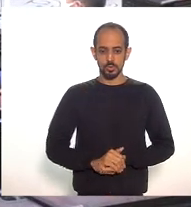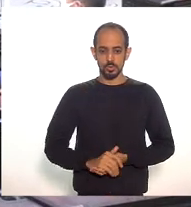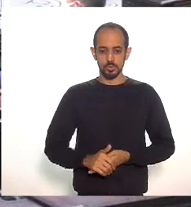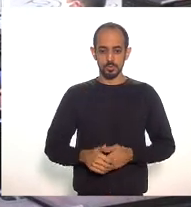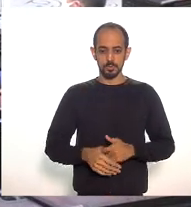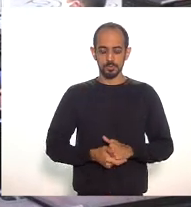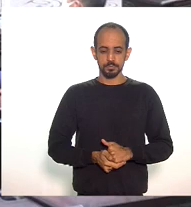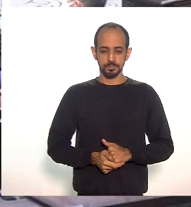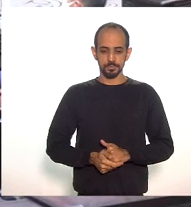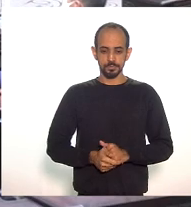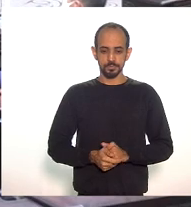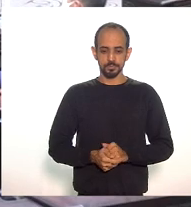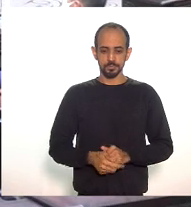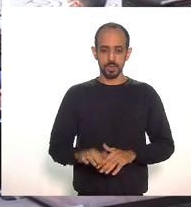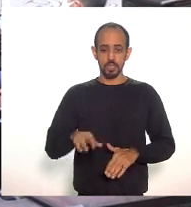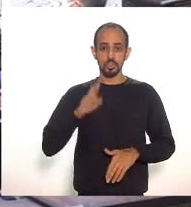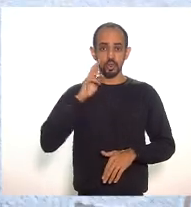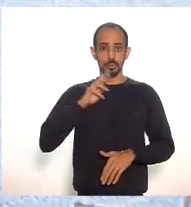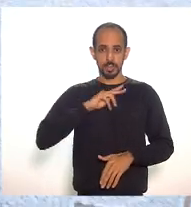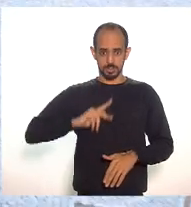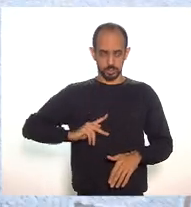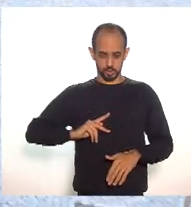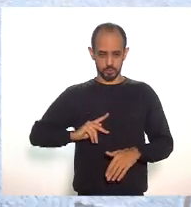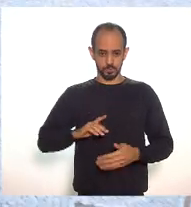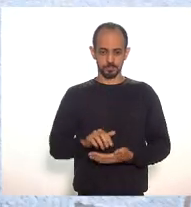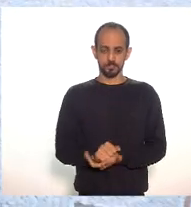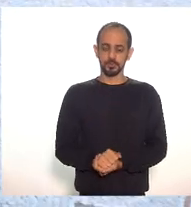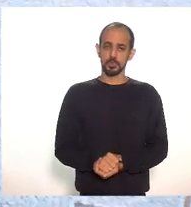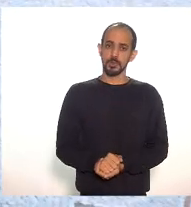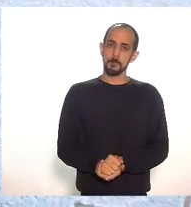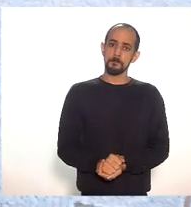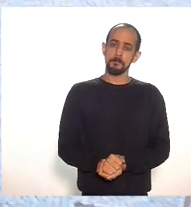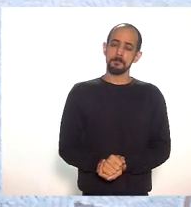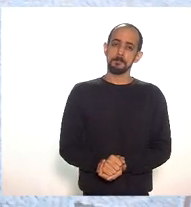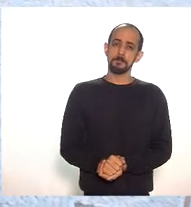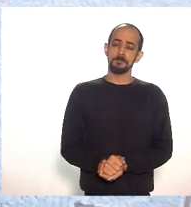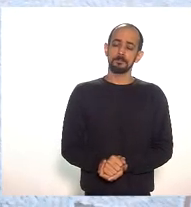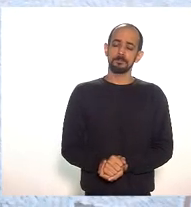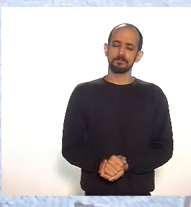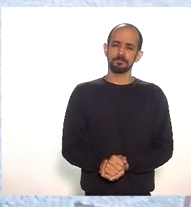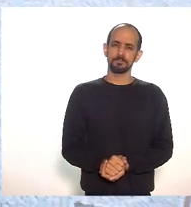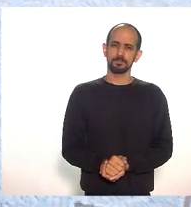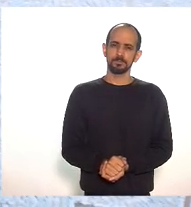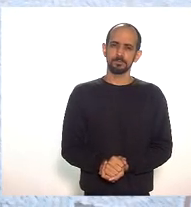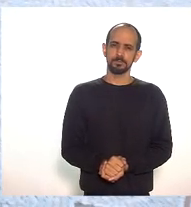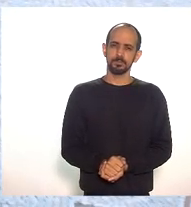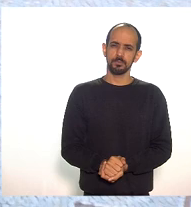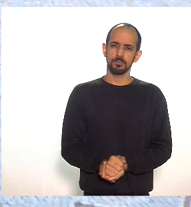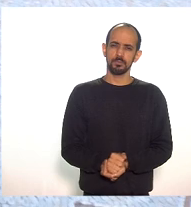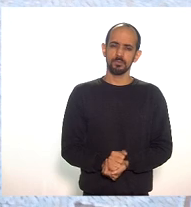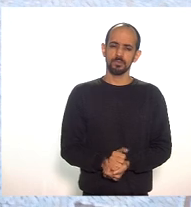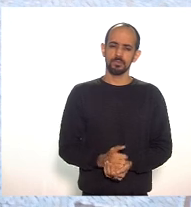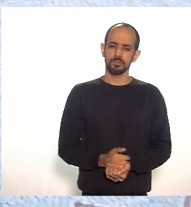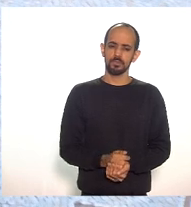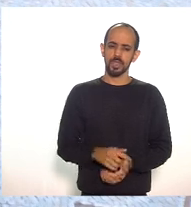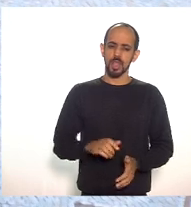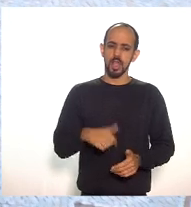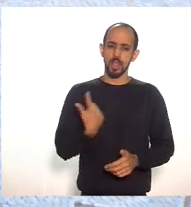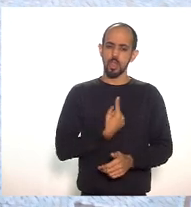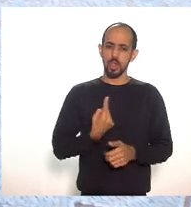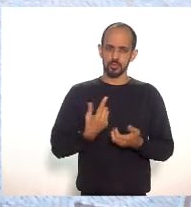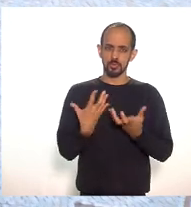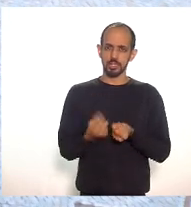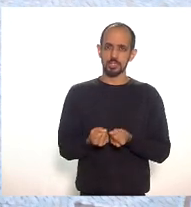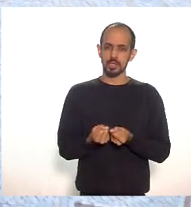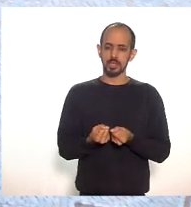E aí o seu presente é é e nós vamos